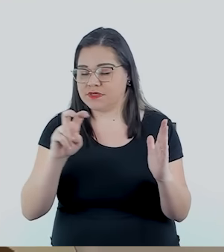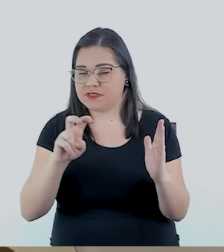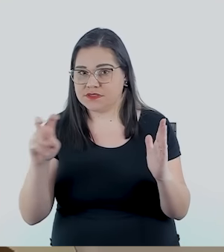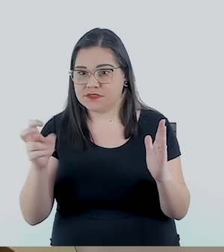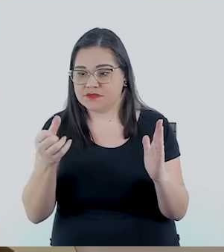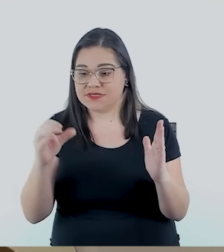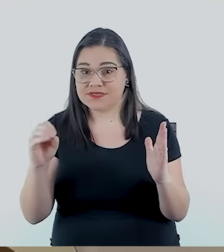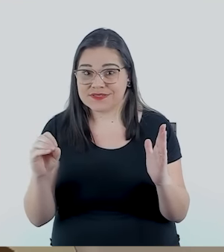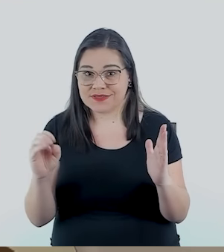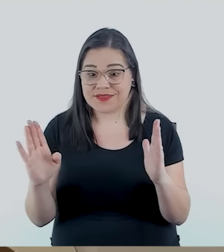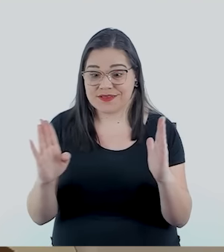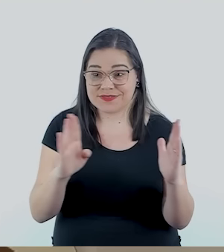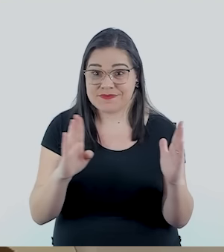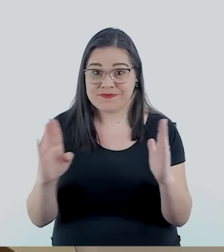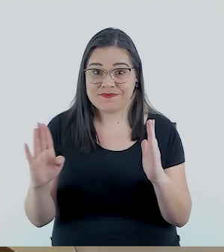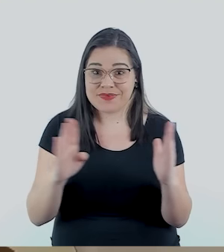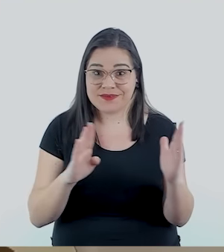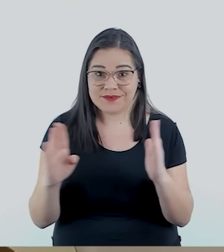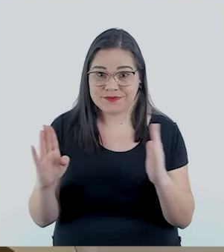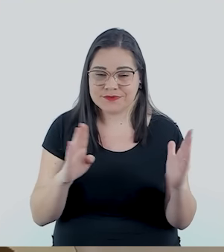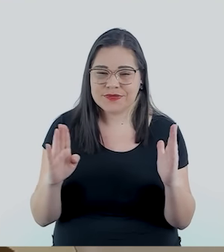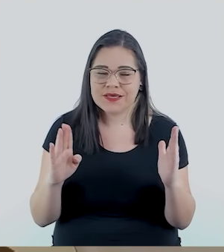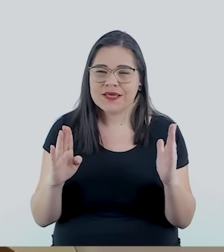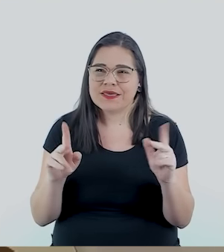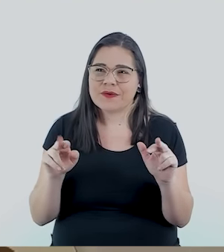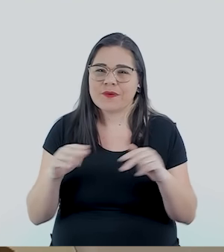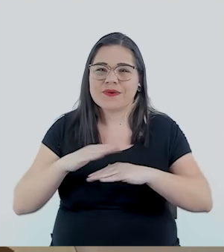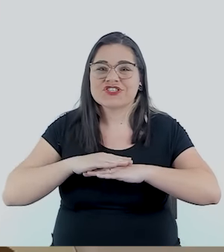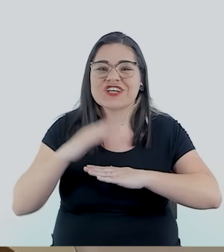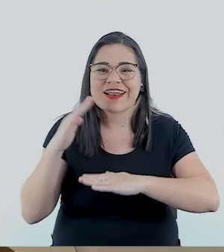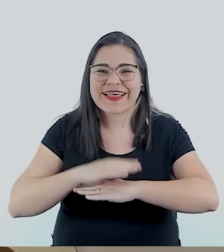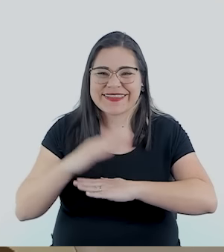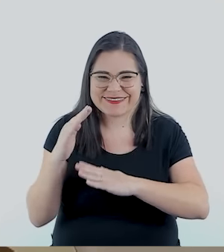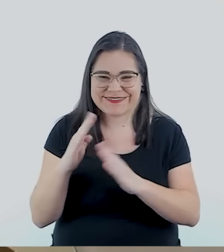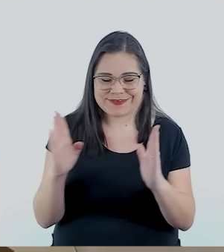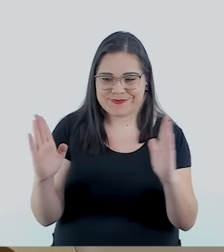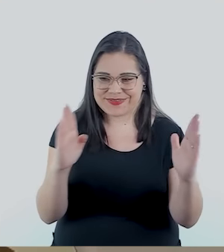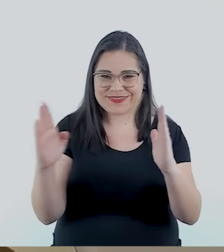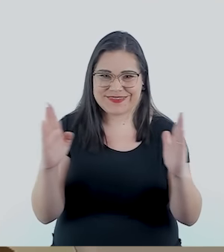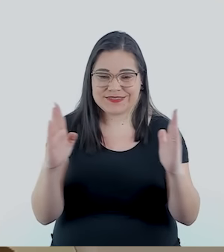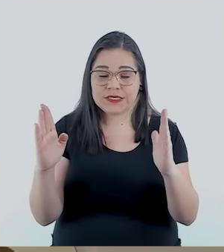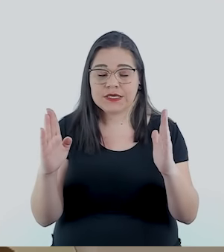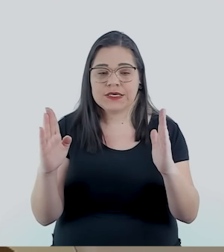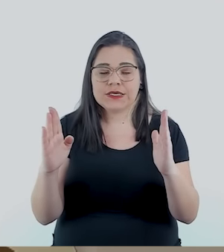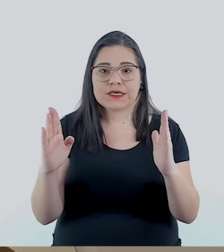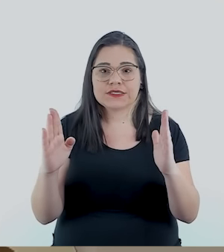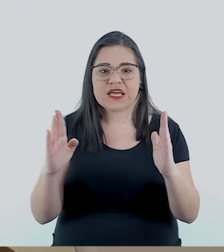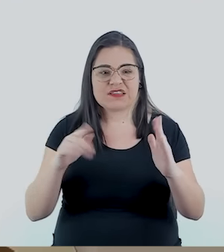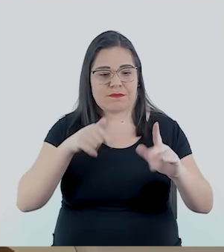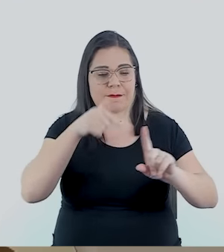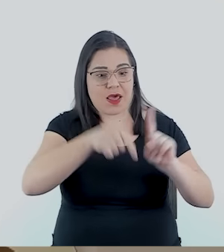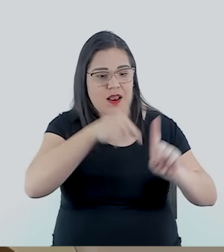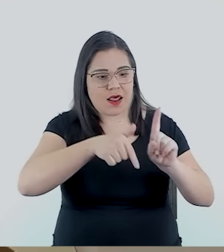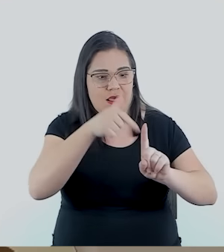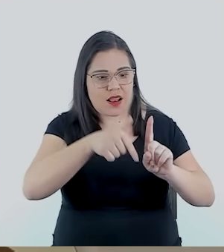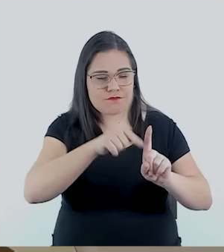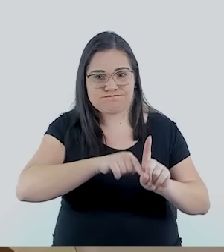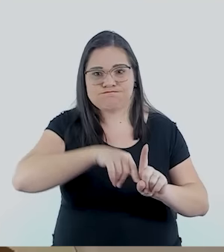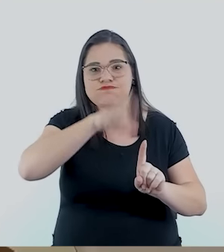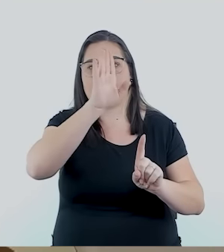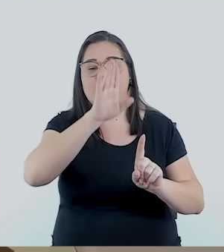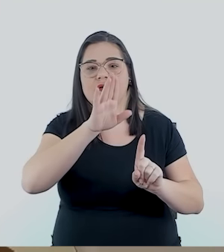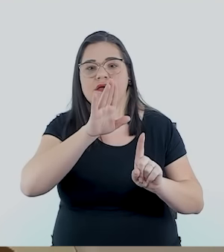60 que é justamente esse essa essa janela entre você estar no pico da sua da sua entrega ou